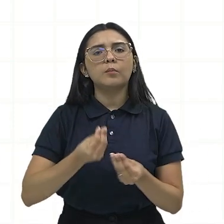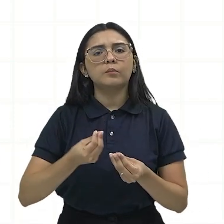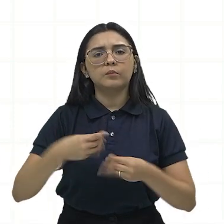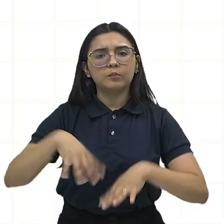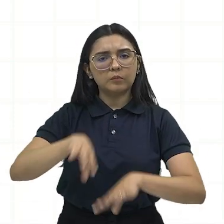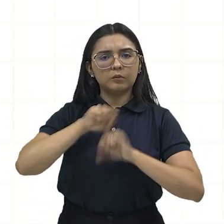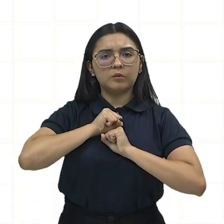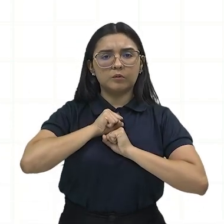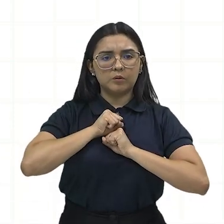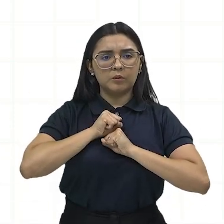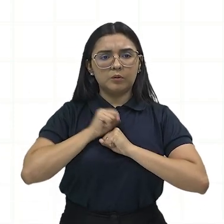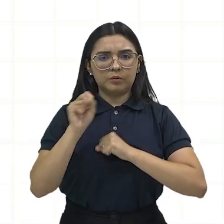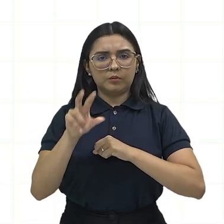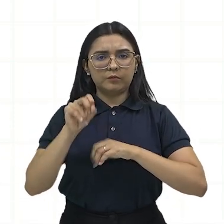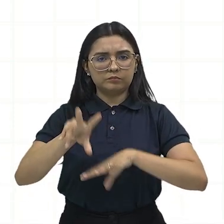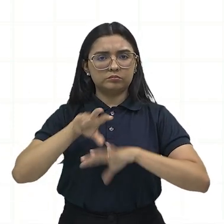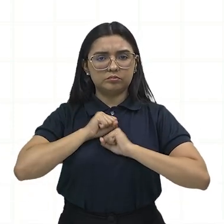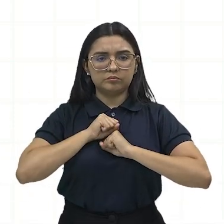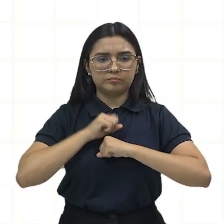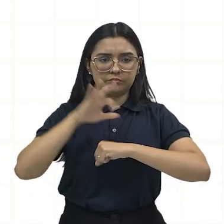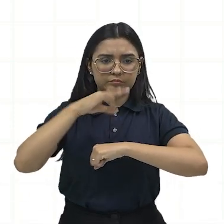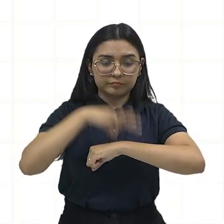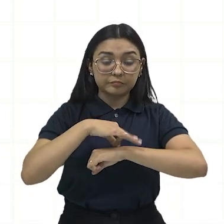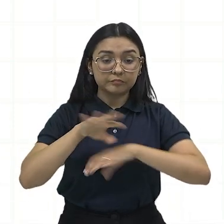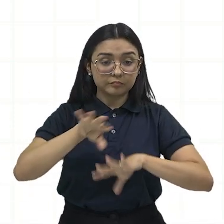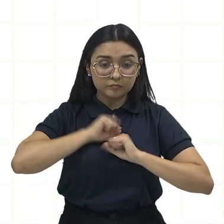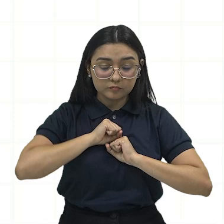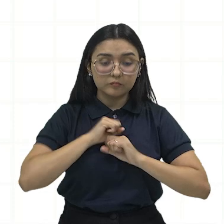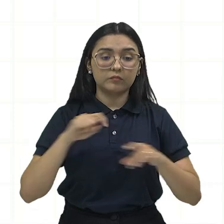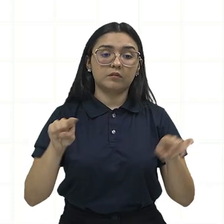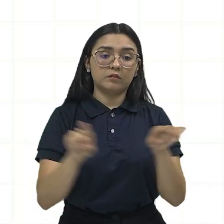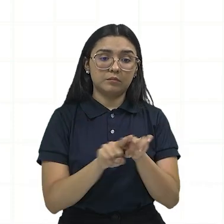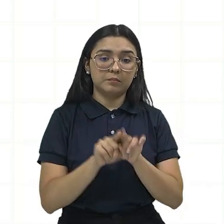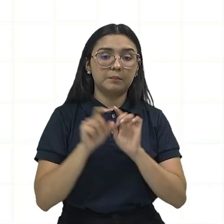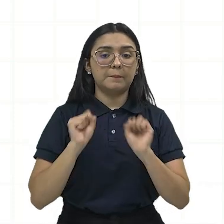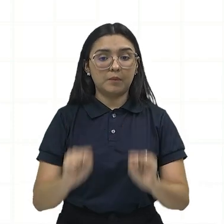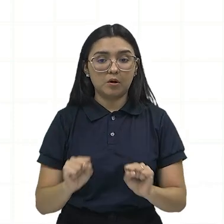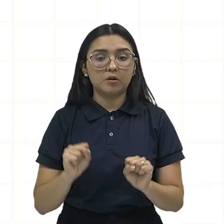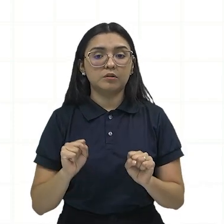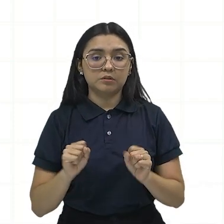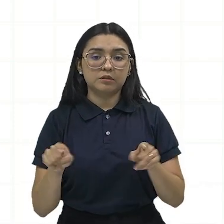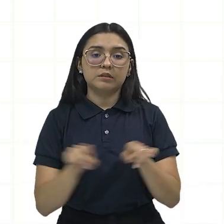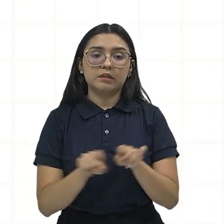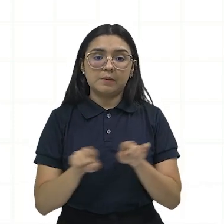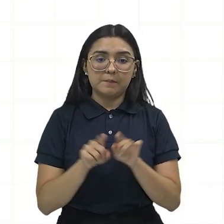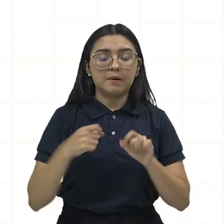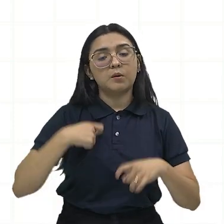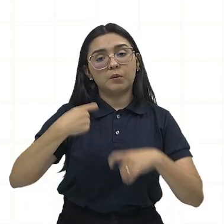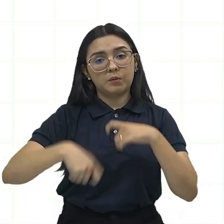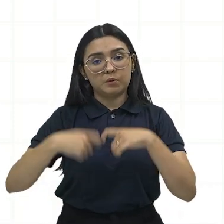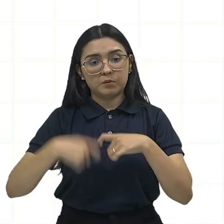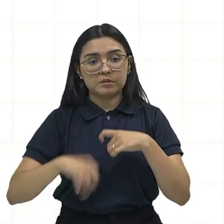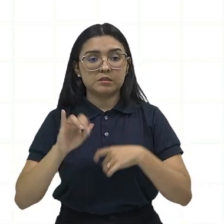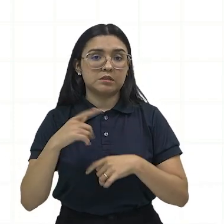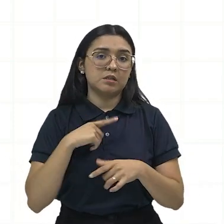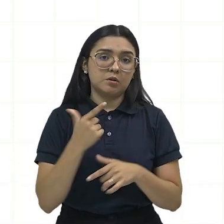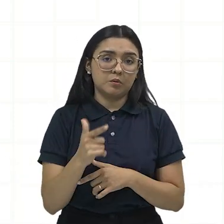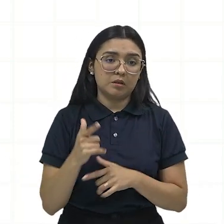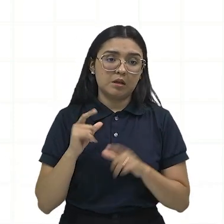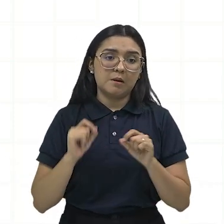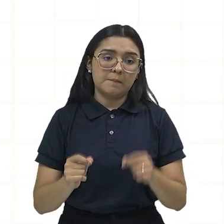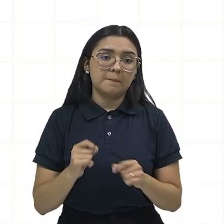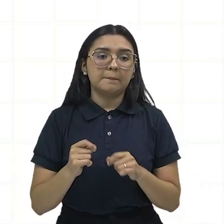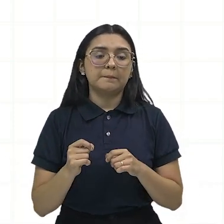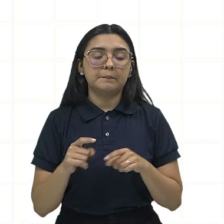ser contaminado, né, por esse vírus. Pode ainda ser transmitido durante as relações sexuais sem proteção e por